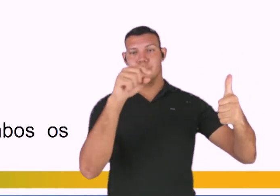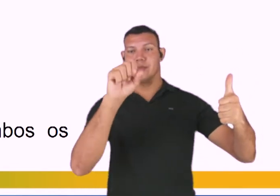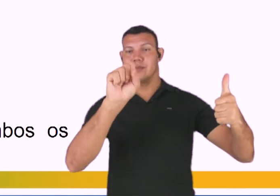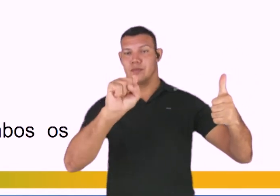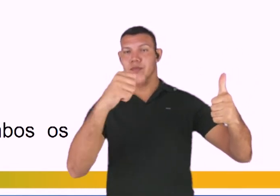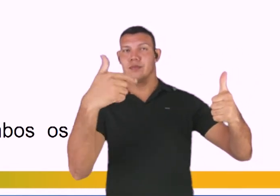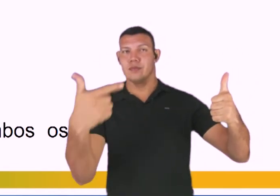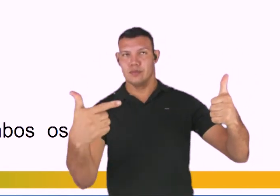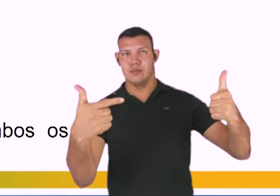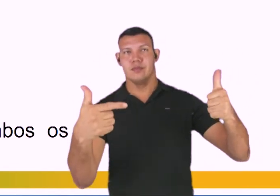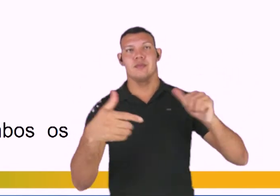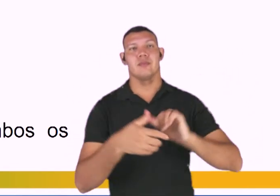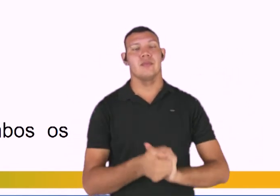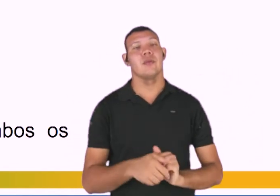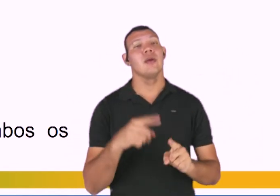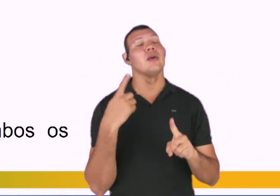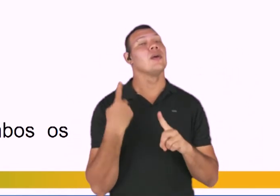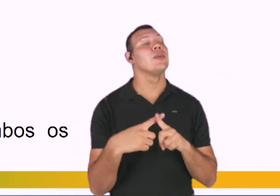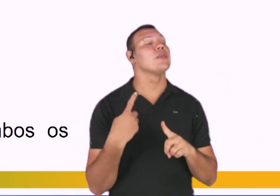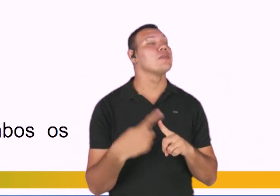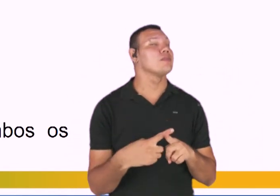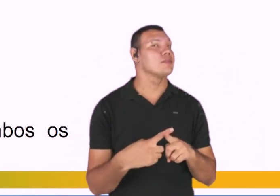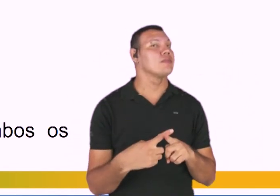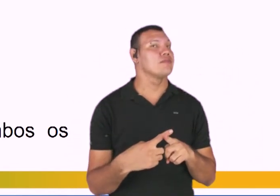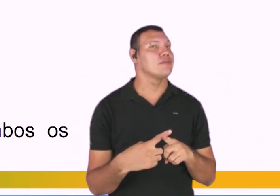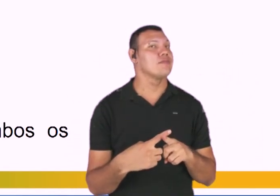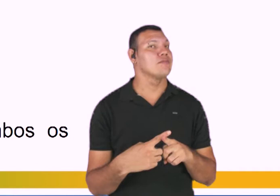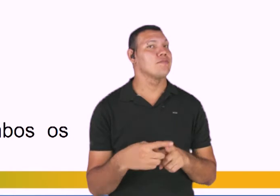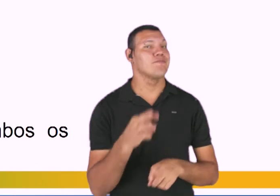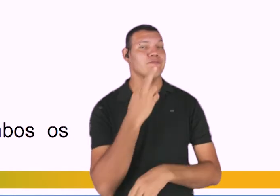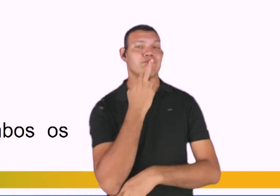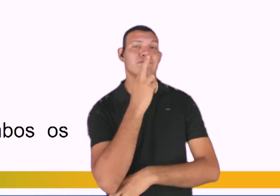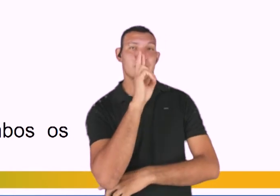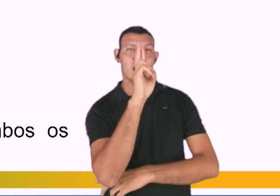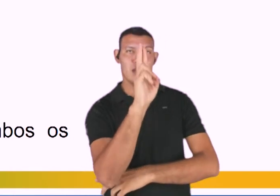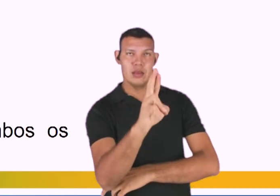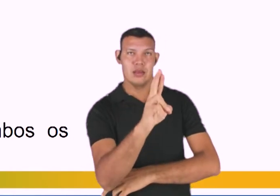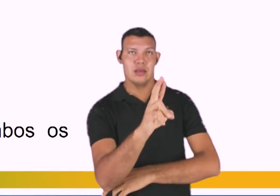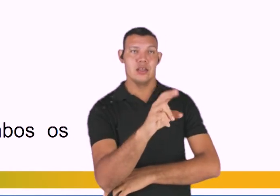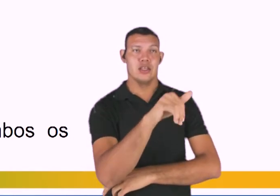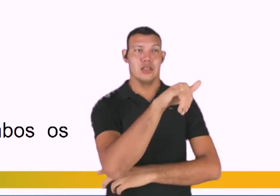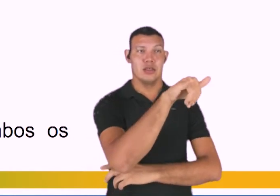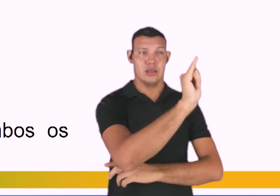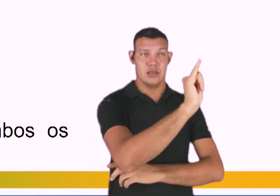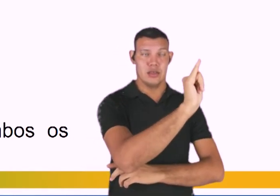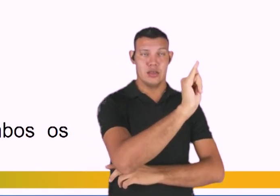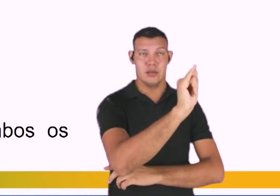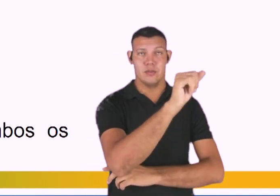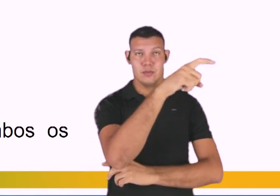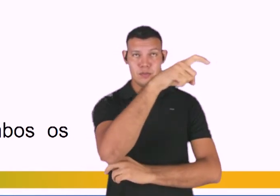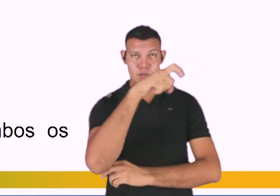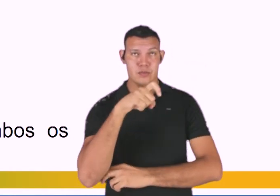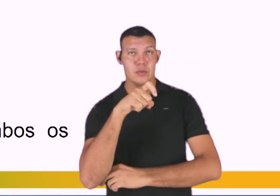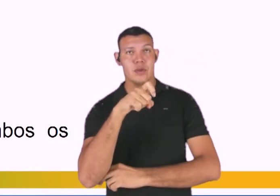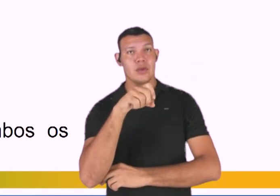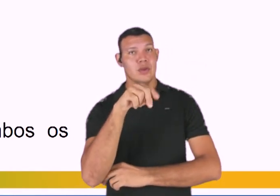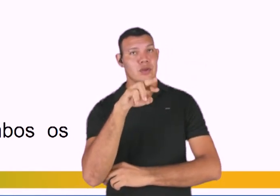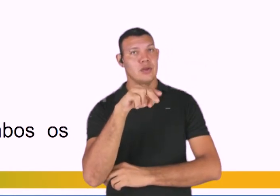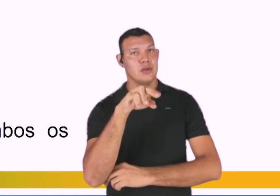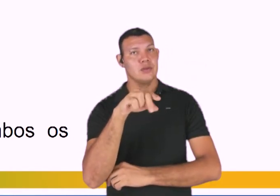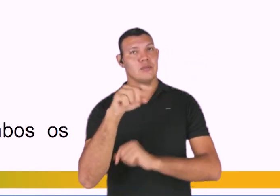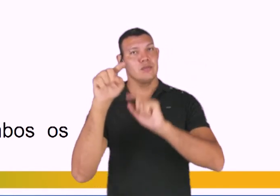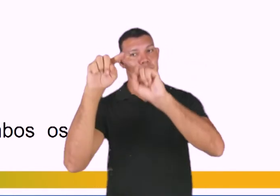ao S2, porque nós teremos um par ordenado XY que será a